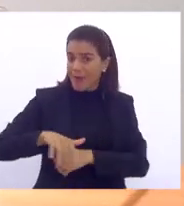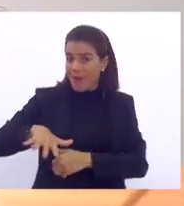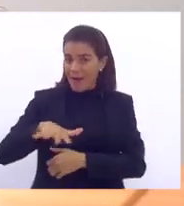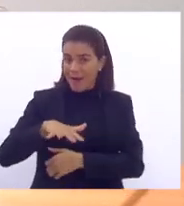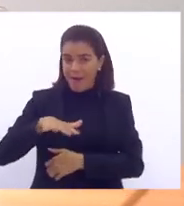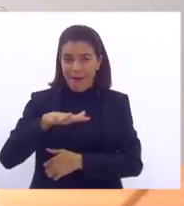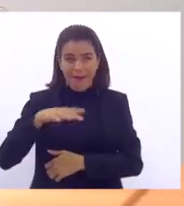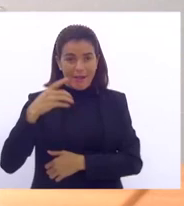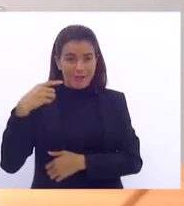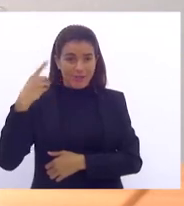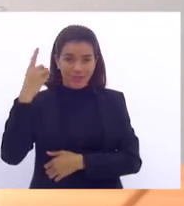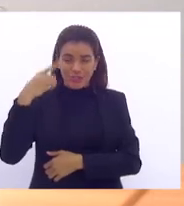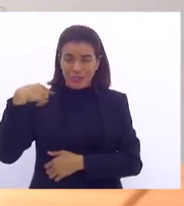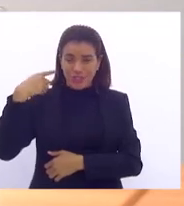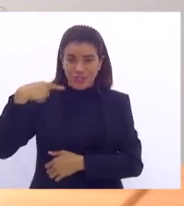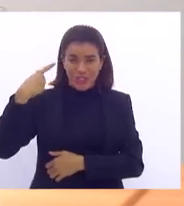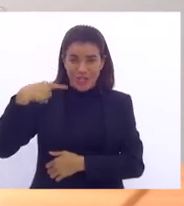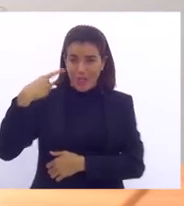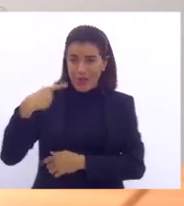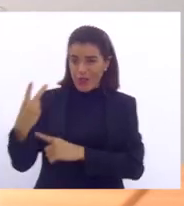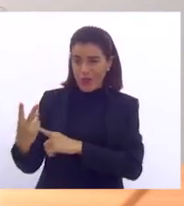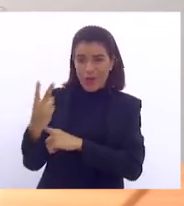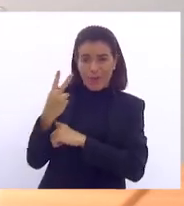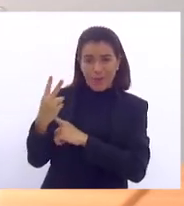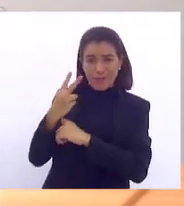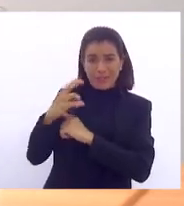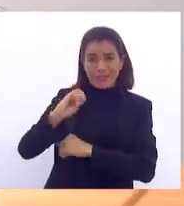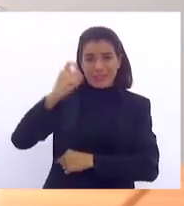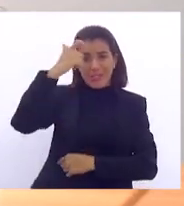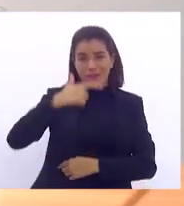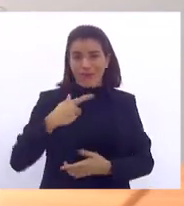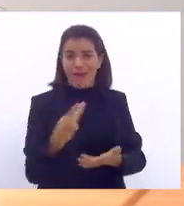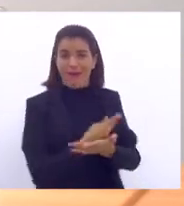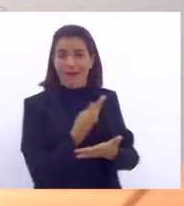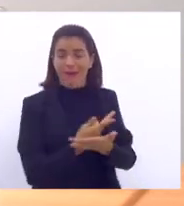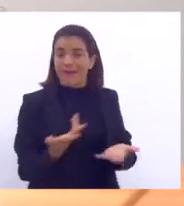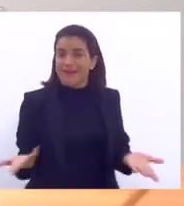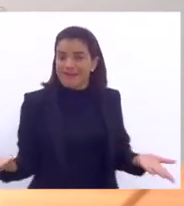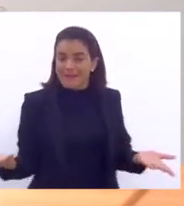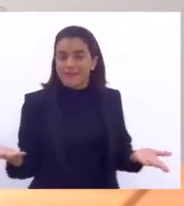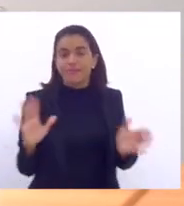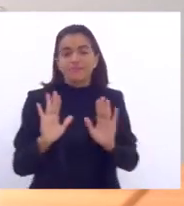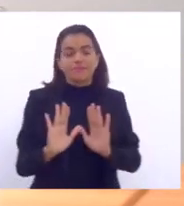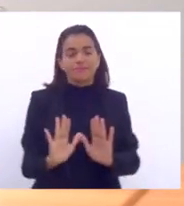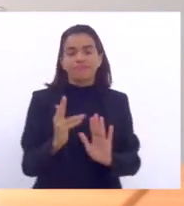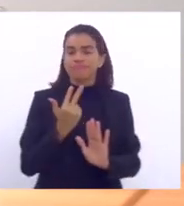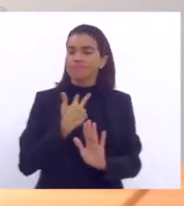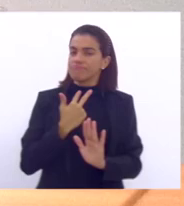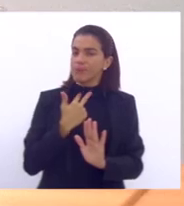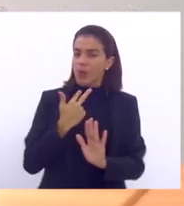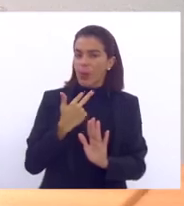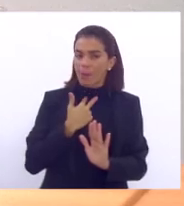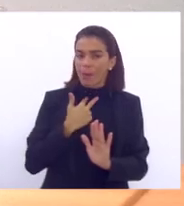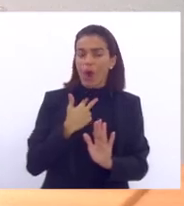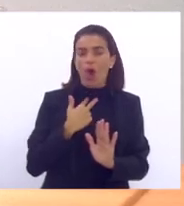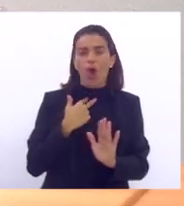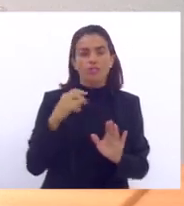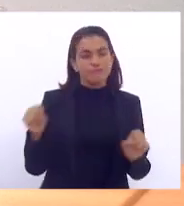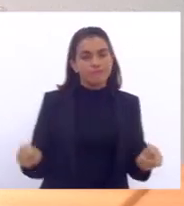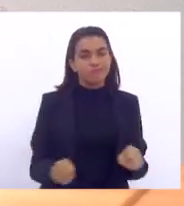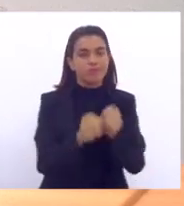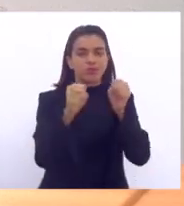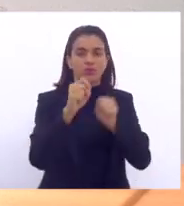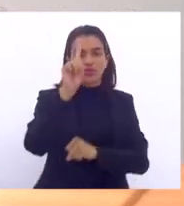será o nosso favor se nós não tivermos direito essa que é a grande verdade mas a gente não pode ter do direito eh